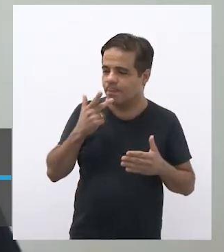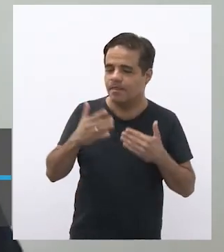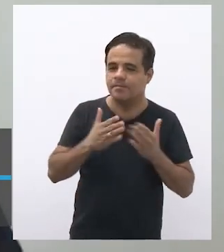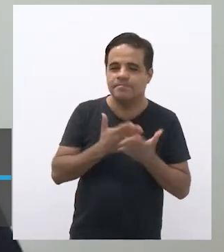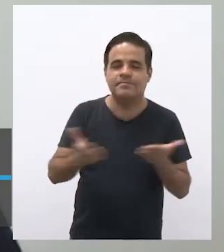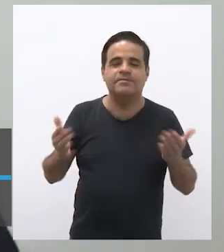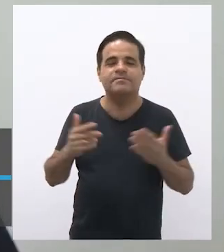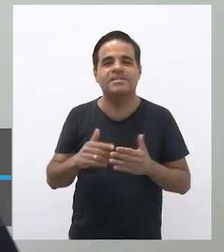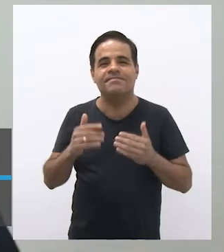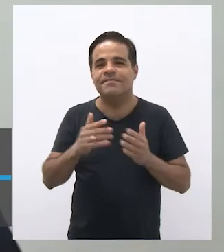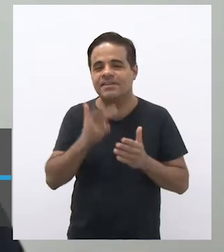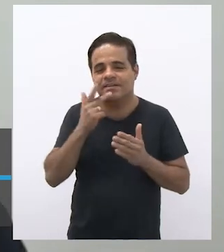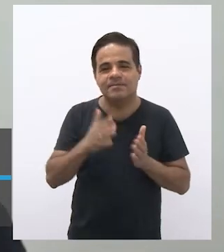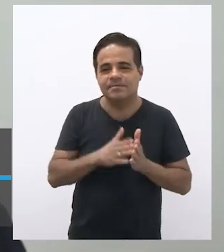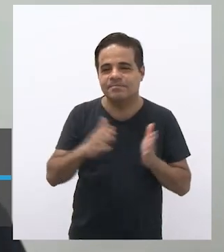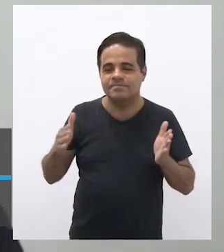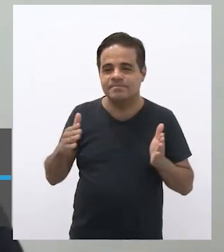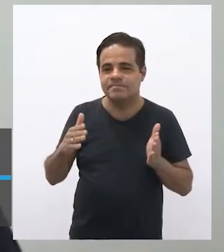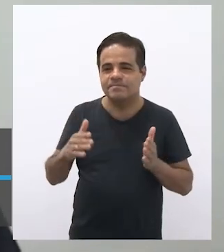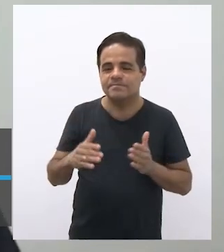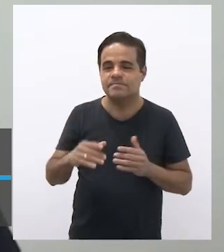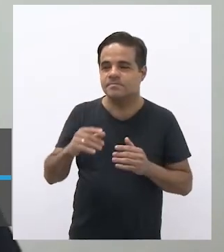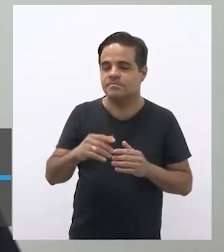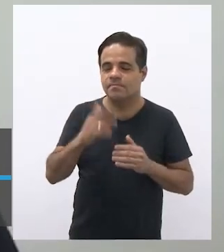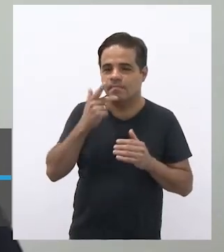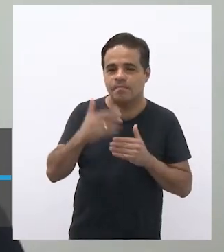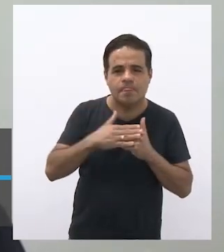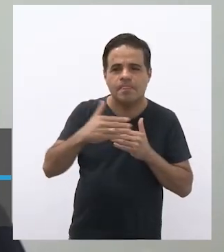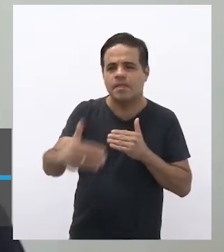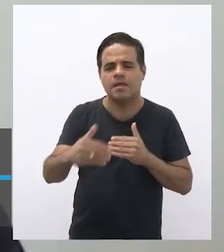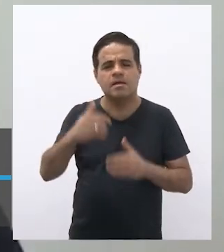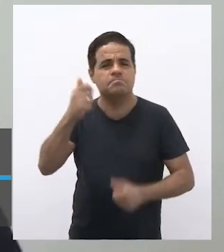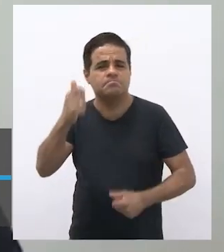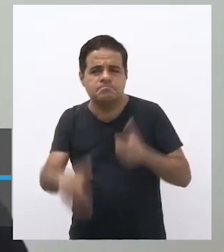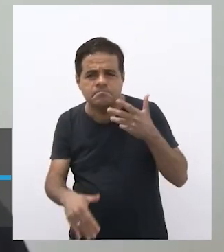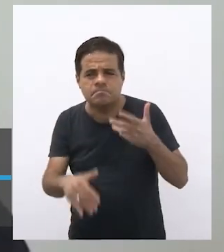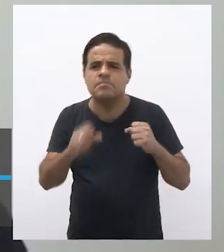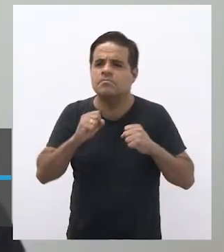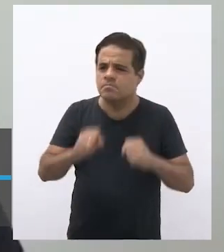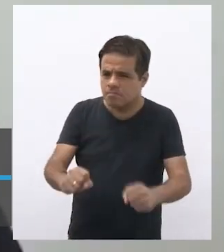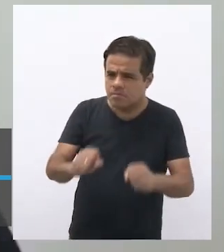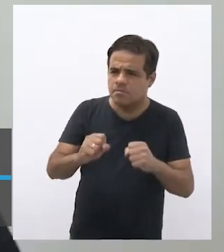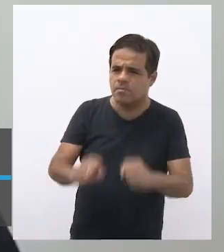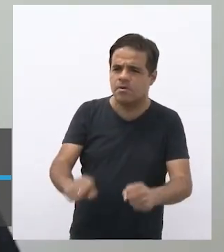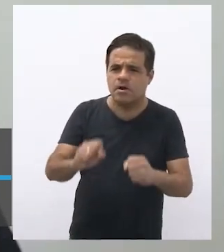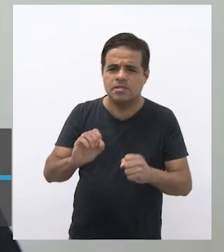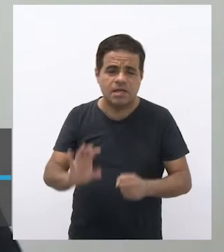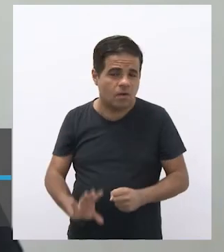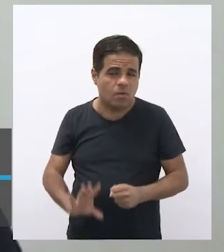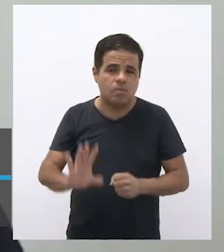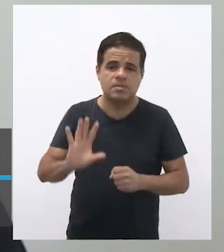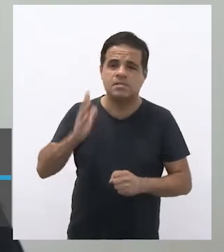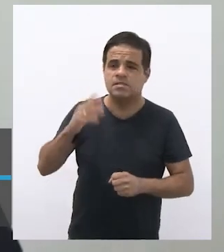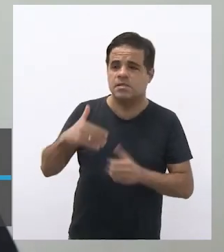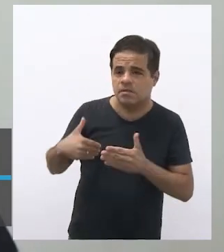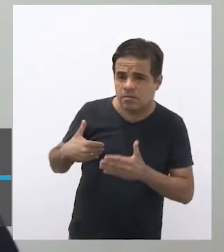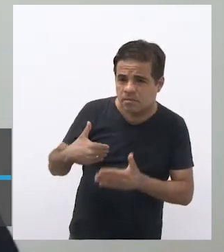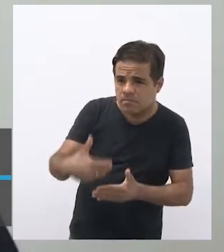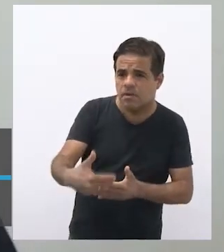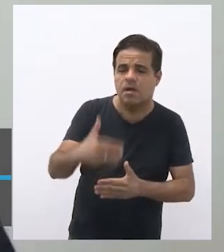estabelecer alguns crimes que podem ser classificados ou que podem ocorrer em decorrência da